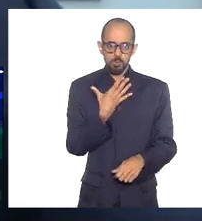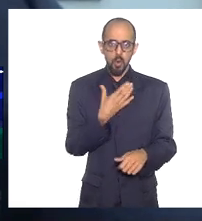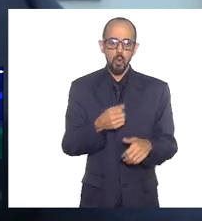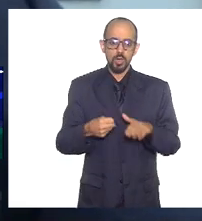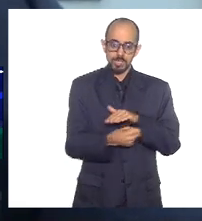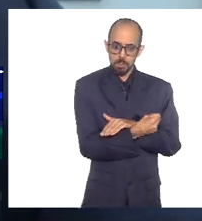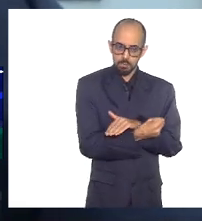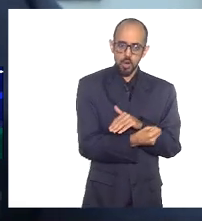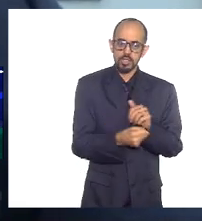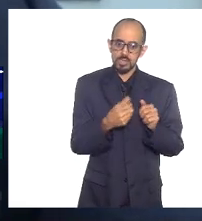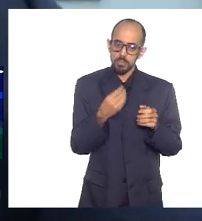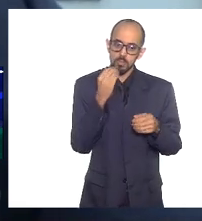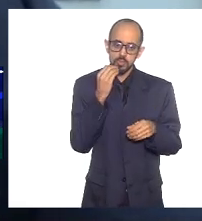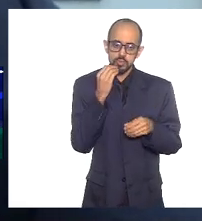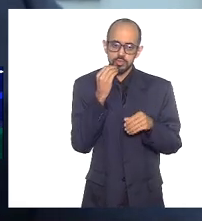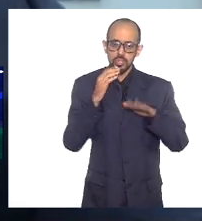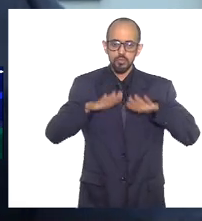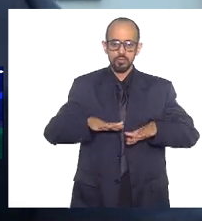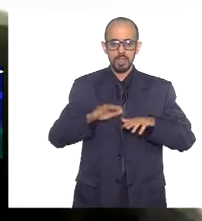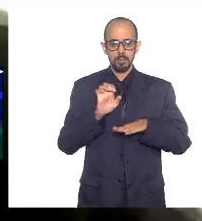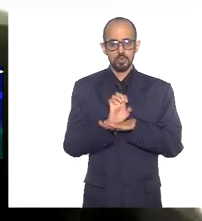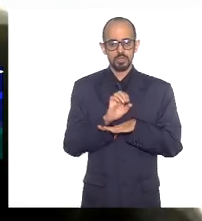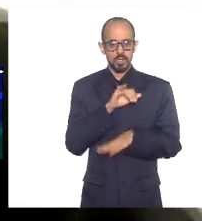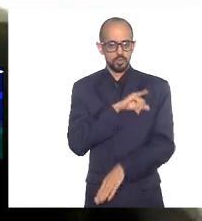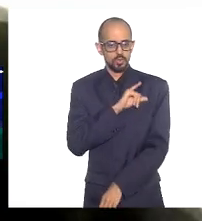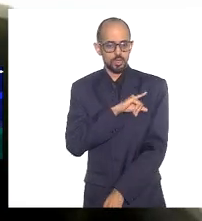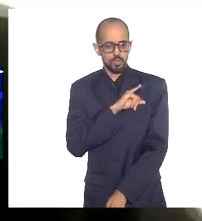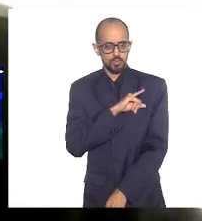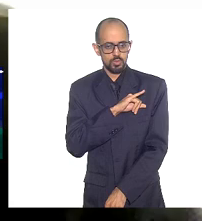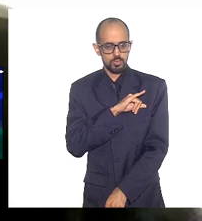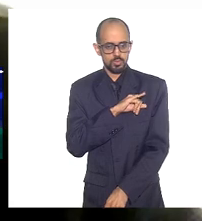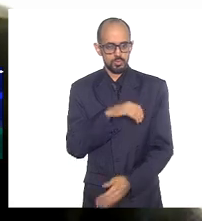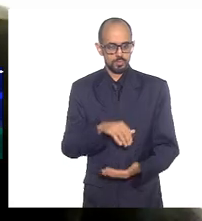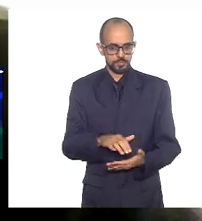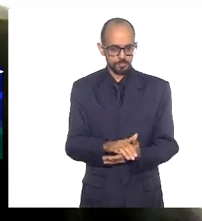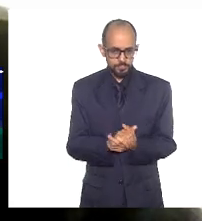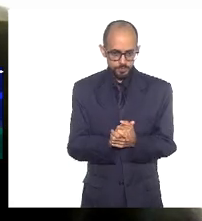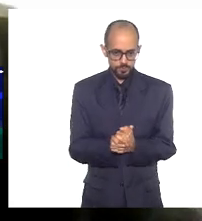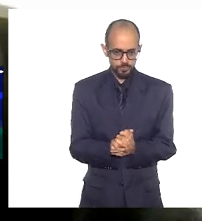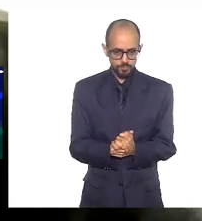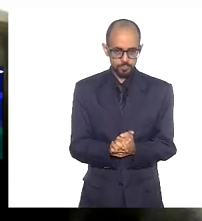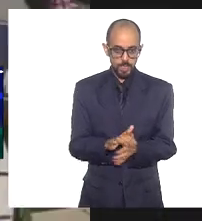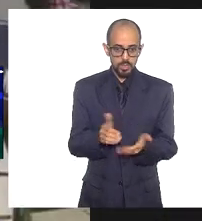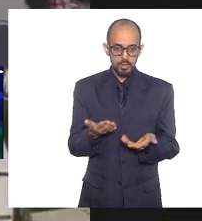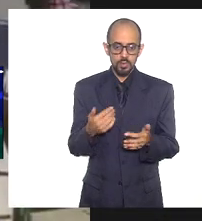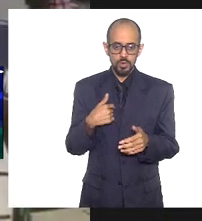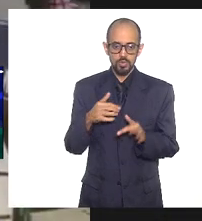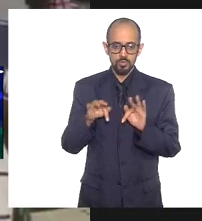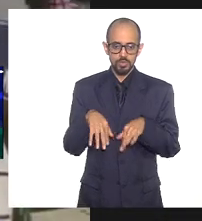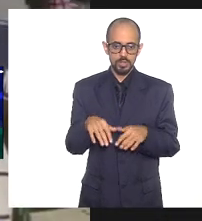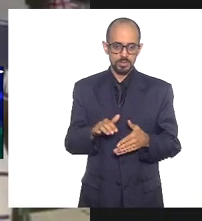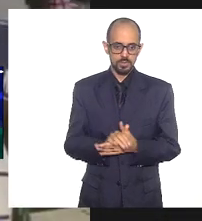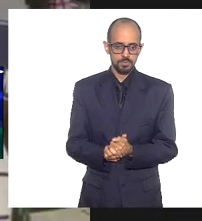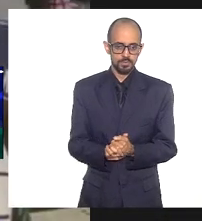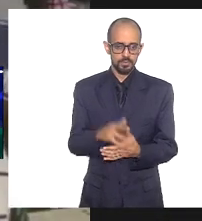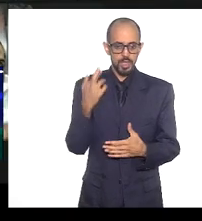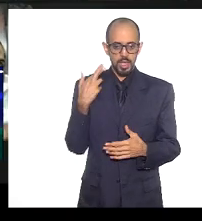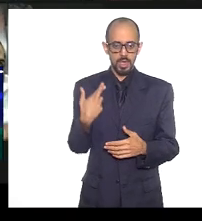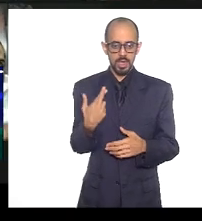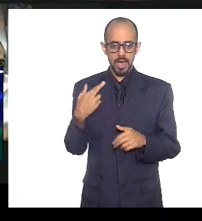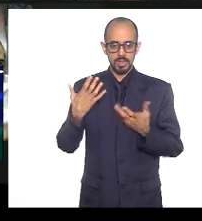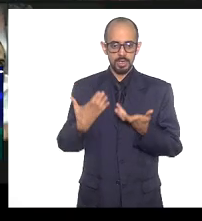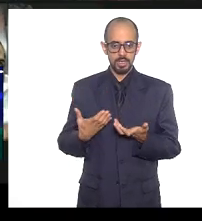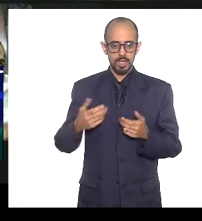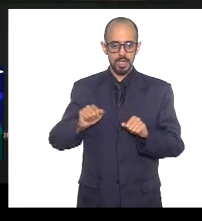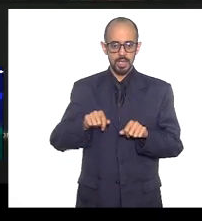o Estado do Rio de Janeiro. Perfeito. Presidente, para discutir, senhor presidente, Renata Souza. inscrever para